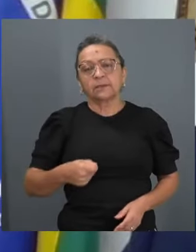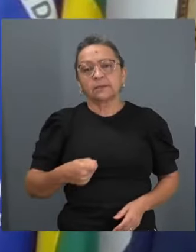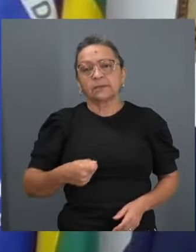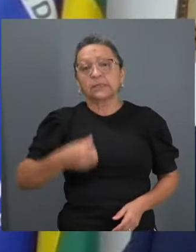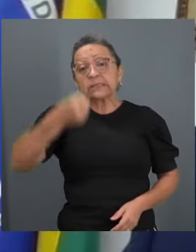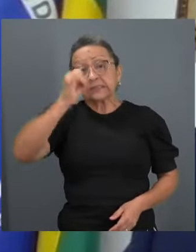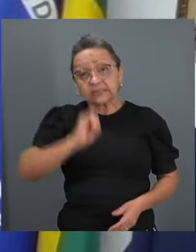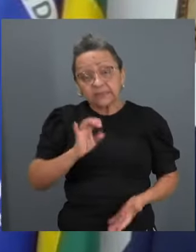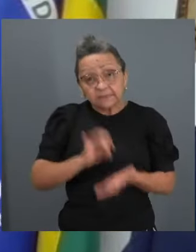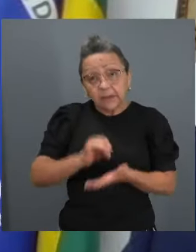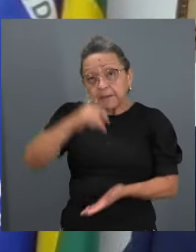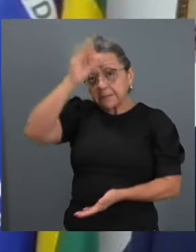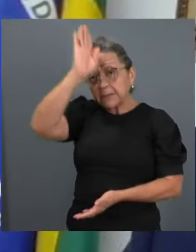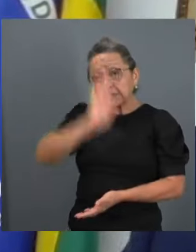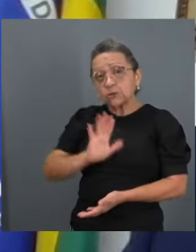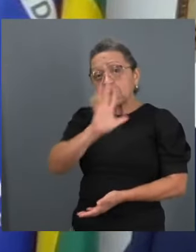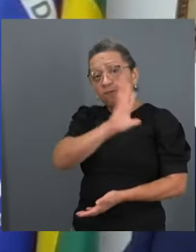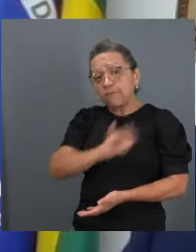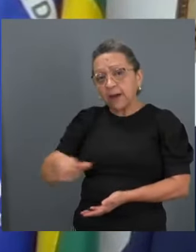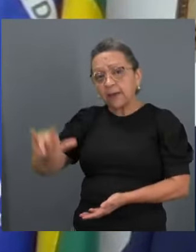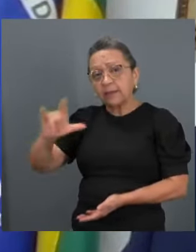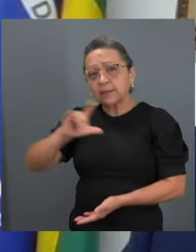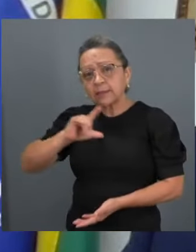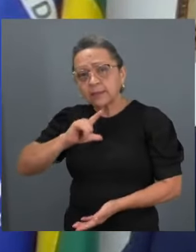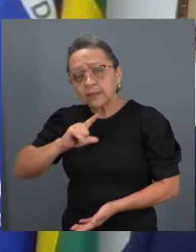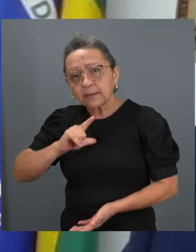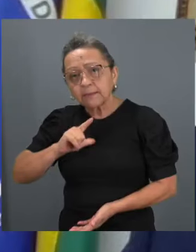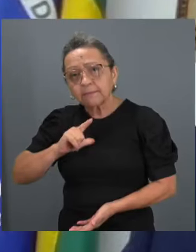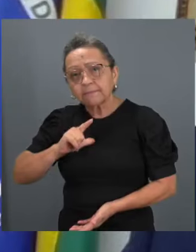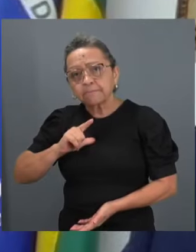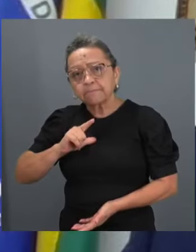o Brasil vai ter